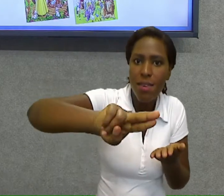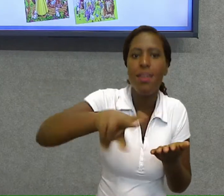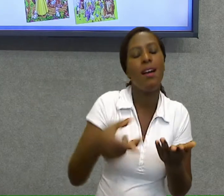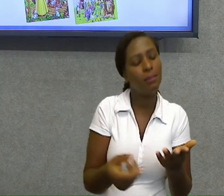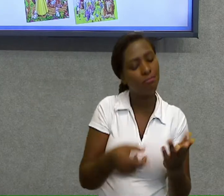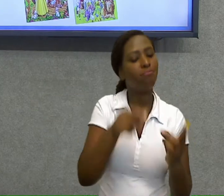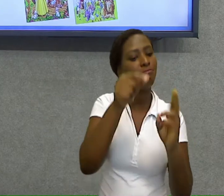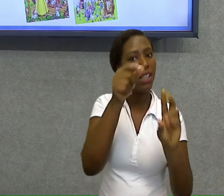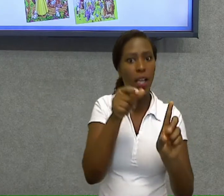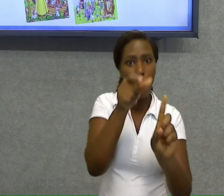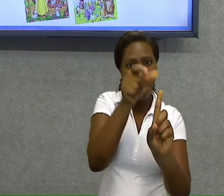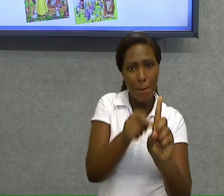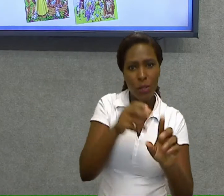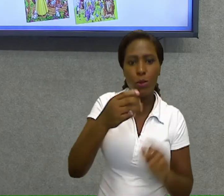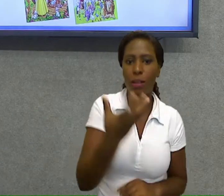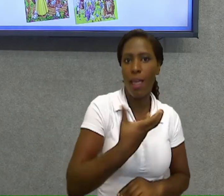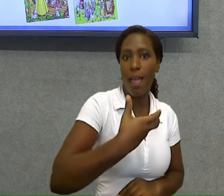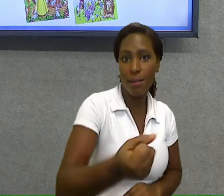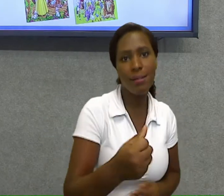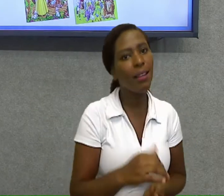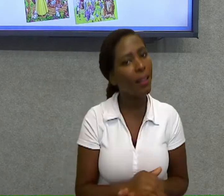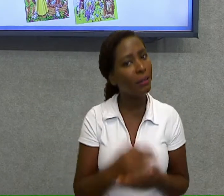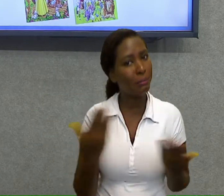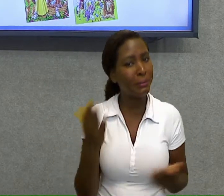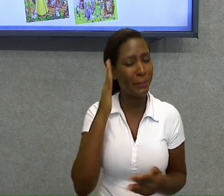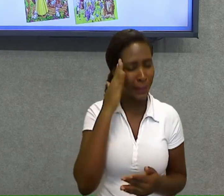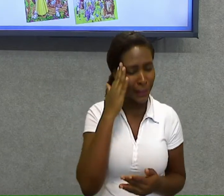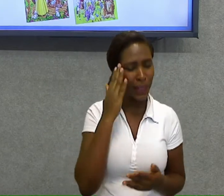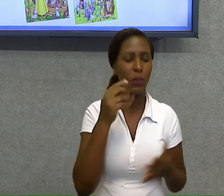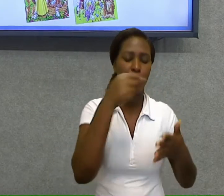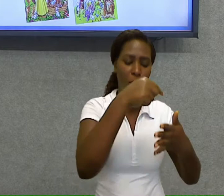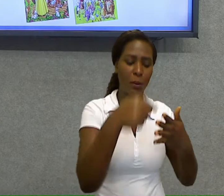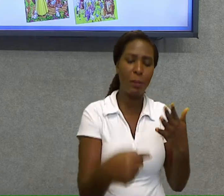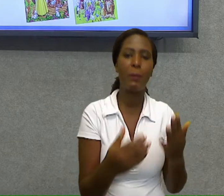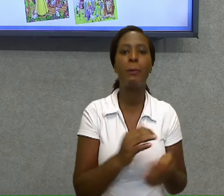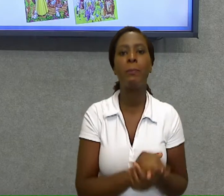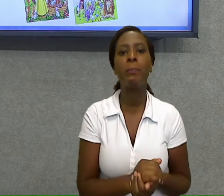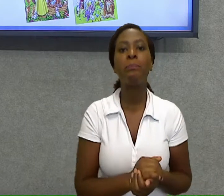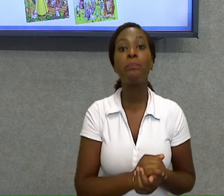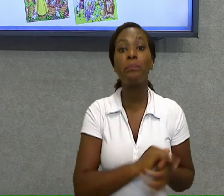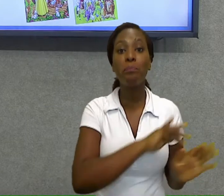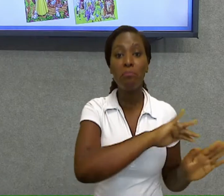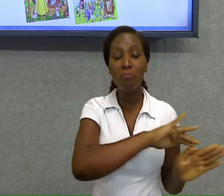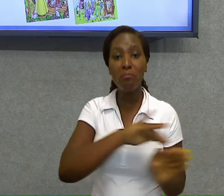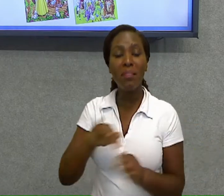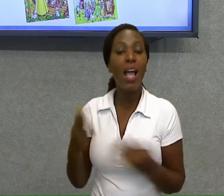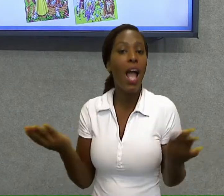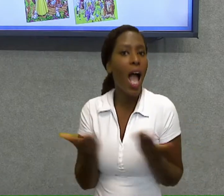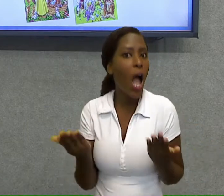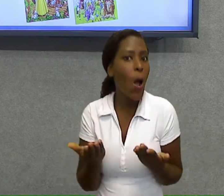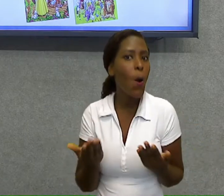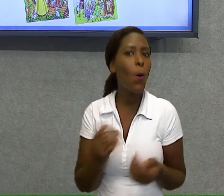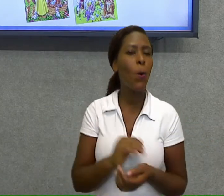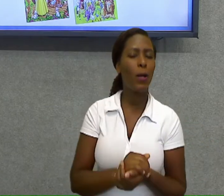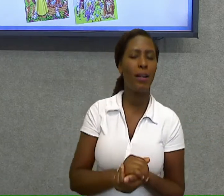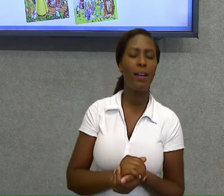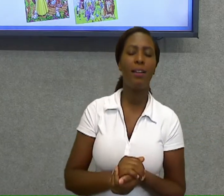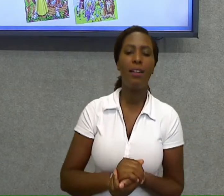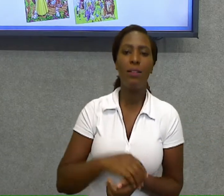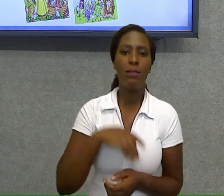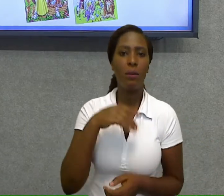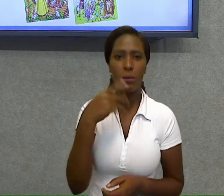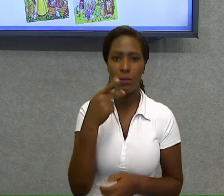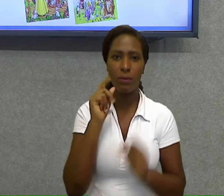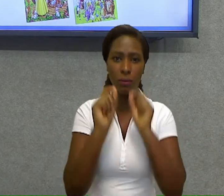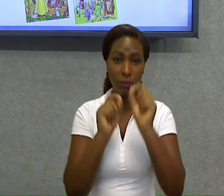material teórico. Vamos falar especificadamente de cada tipo textual. Iniciaremos aqui